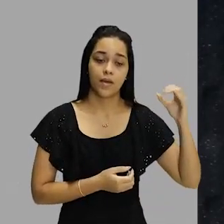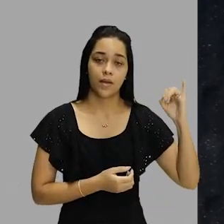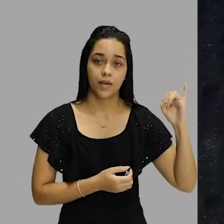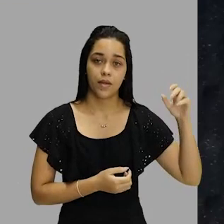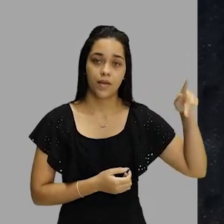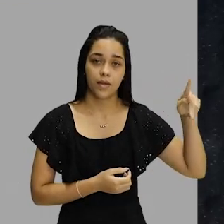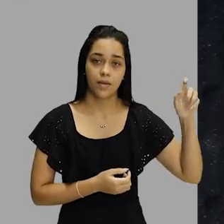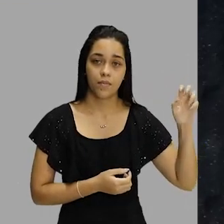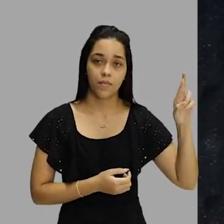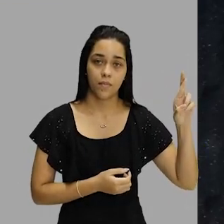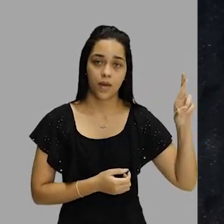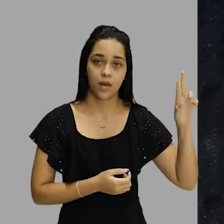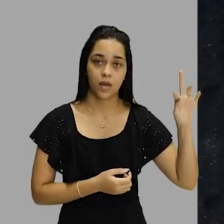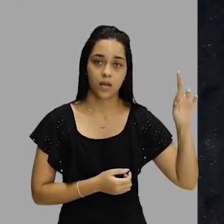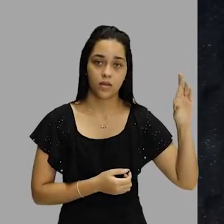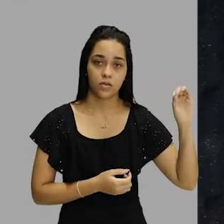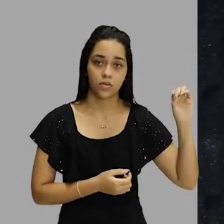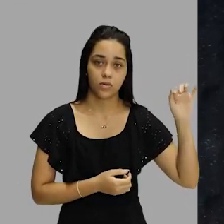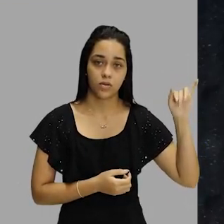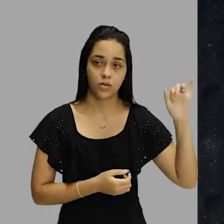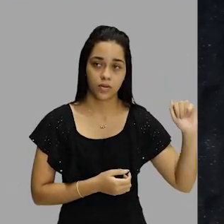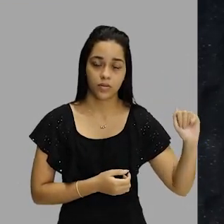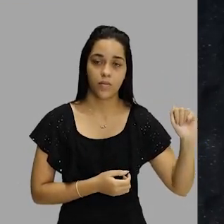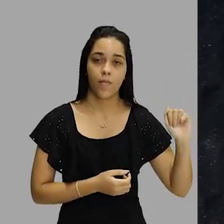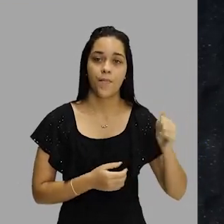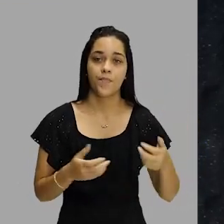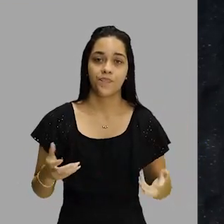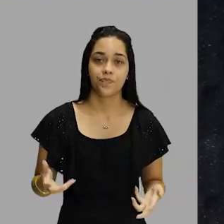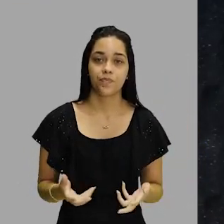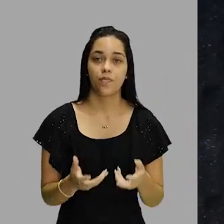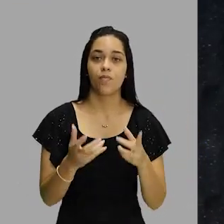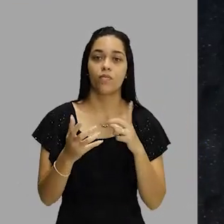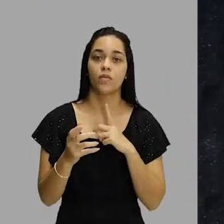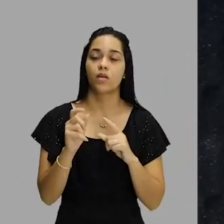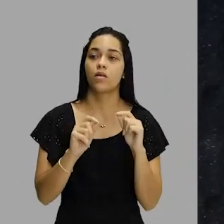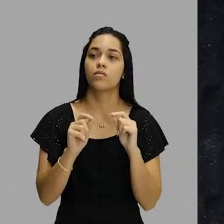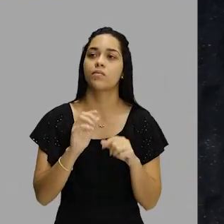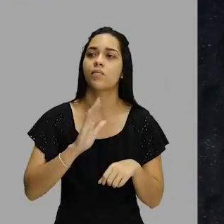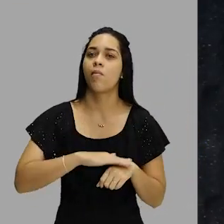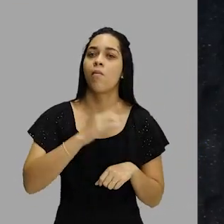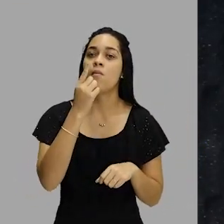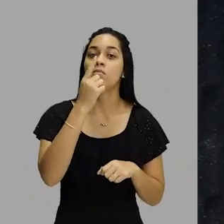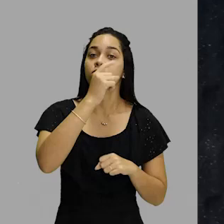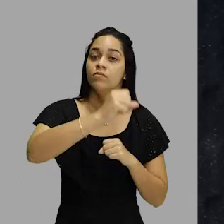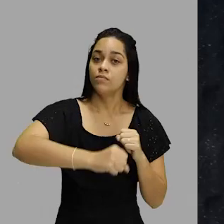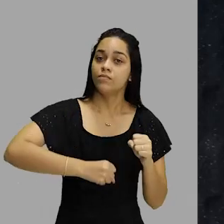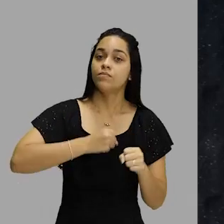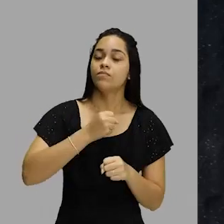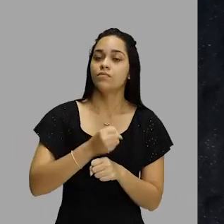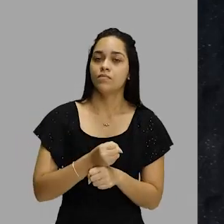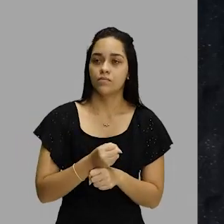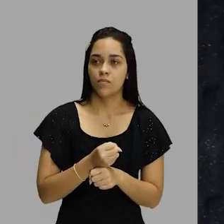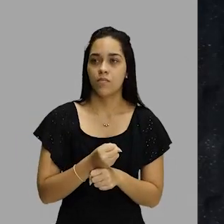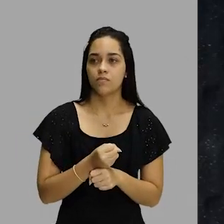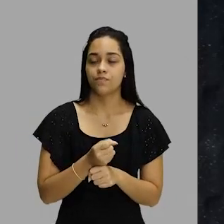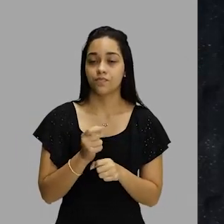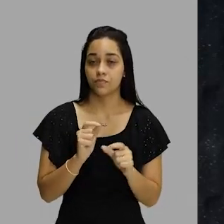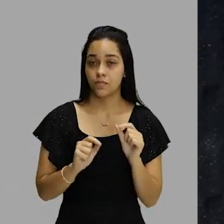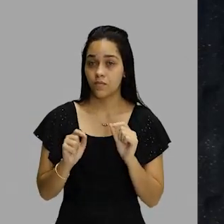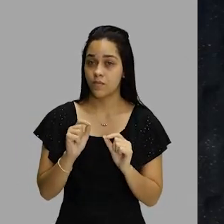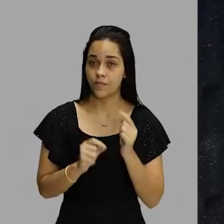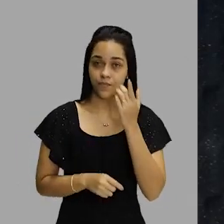cara deixe de tomar anabolizantes, o efeito do anabolizante ele ainda perdura por mais um ano, né? E quando o